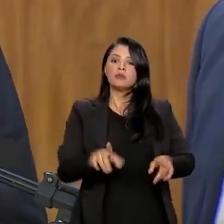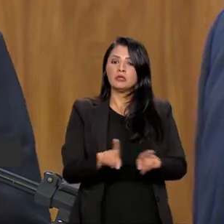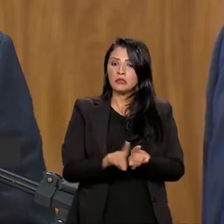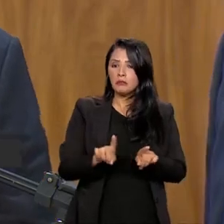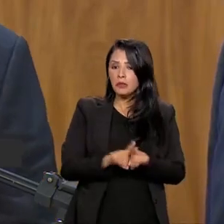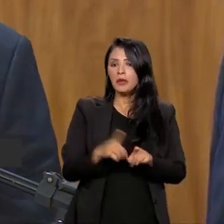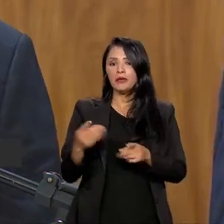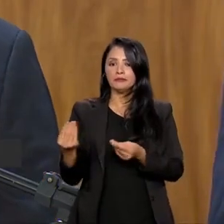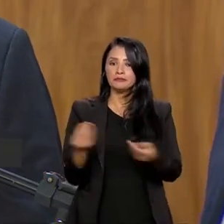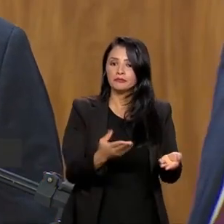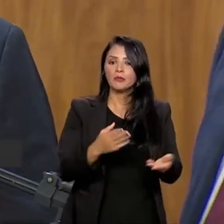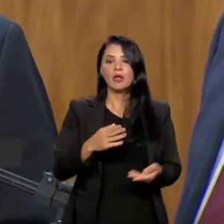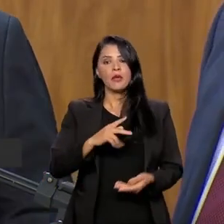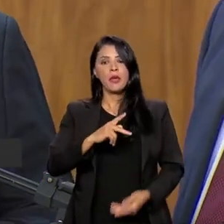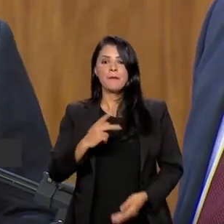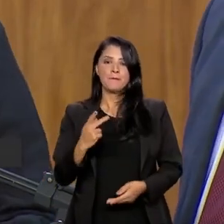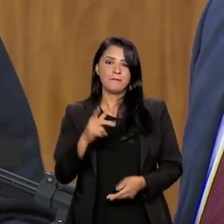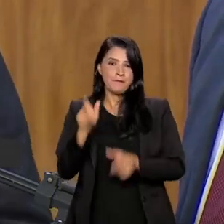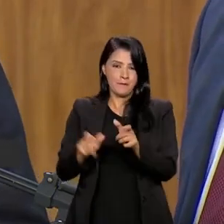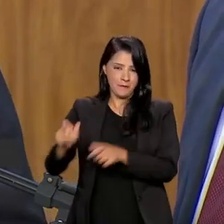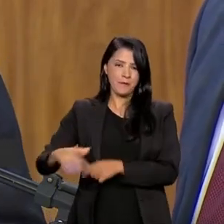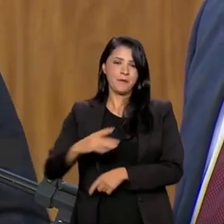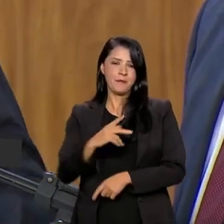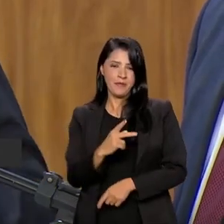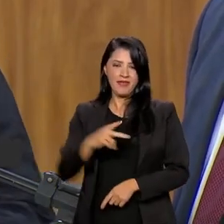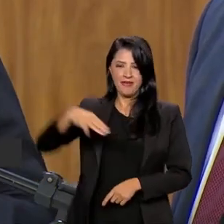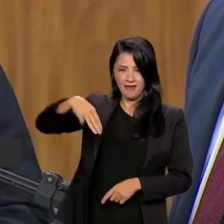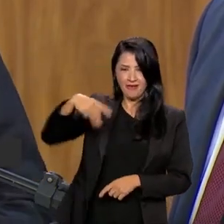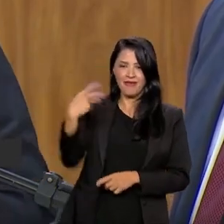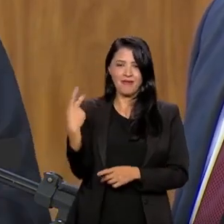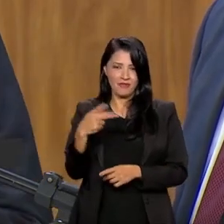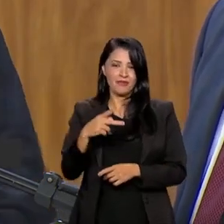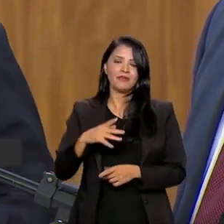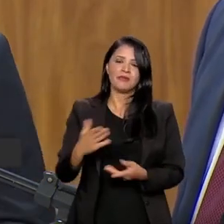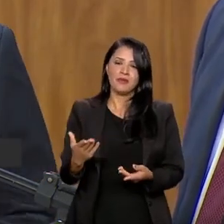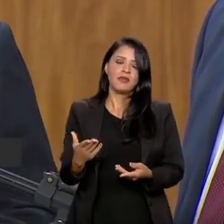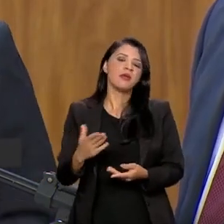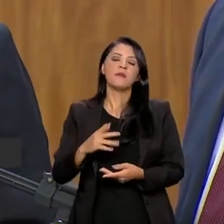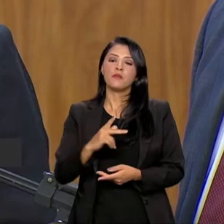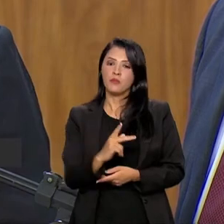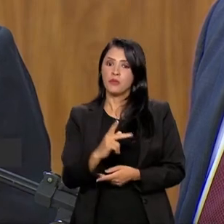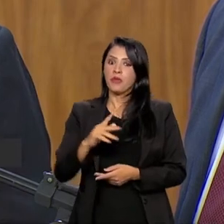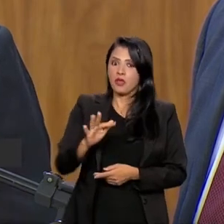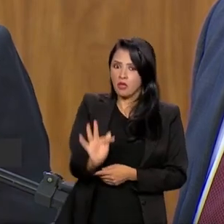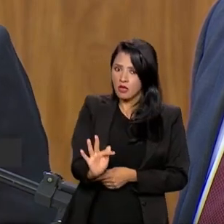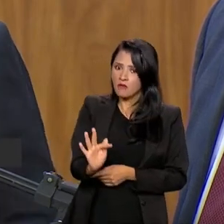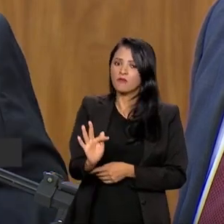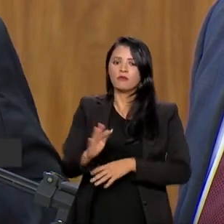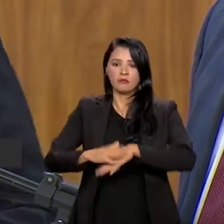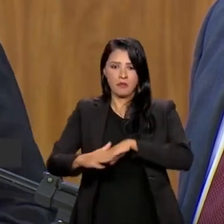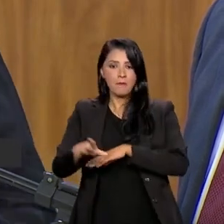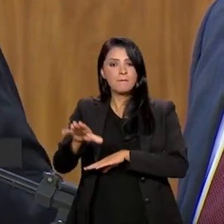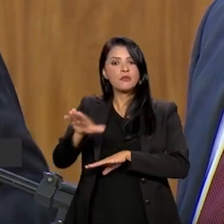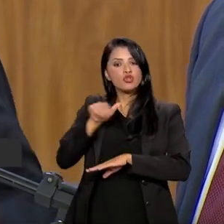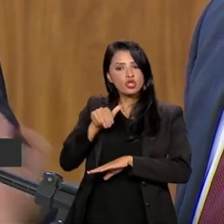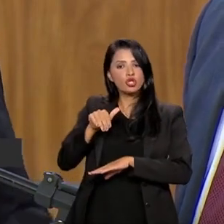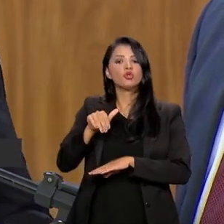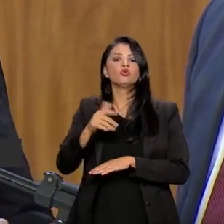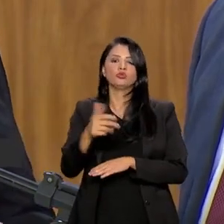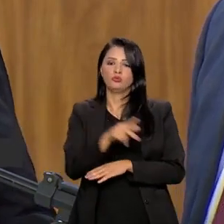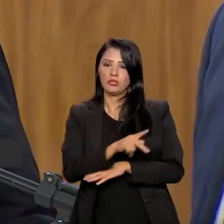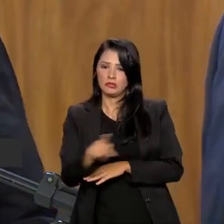de policiais federais para o GSI, a critério de quem? A critério do presidente da República e do vice-presidente Alckmin. Eles que